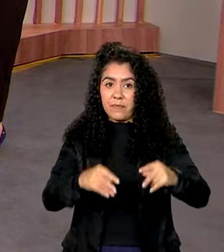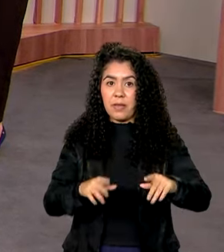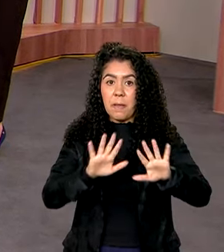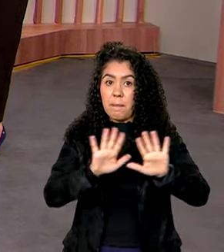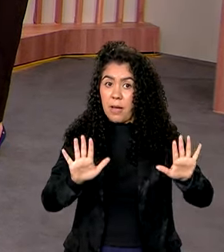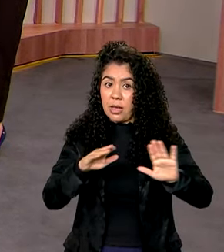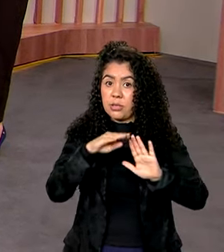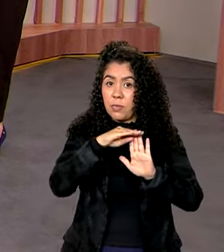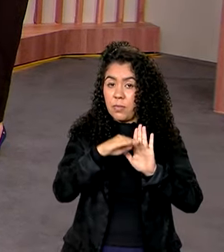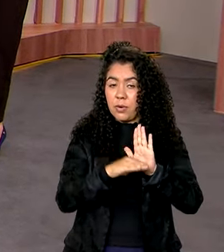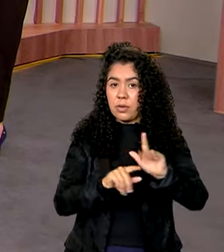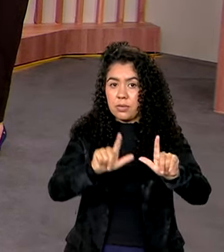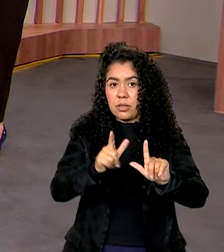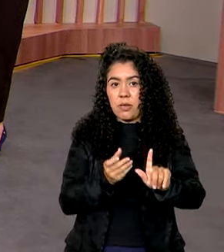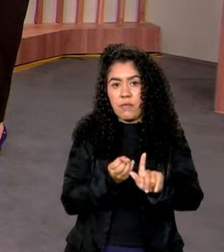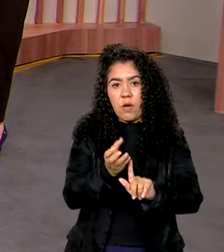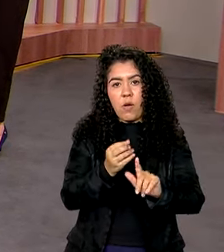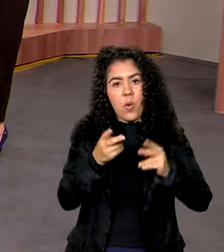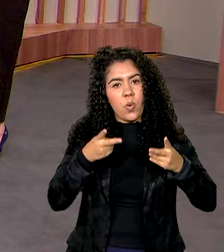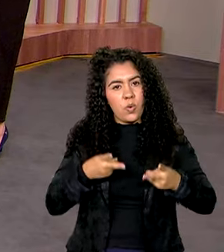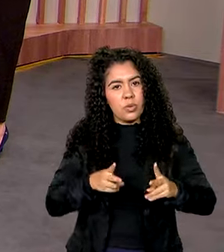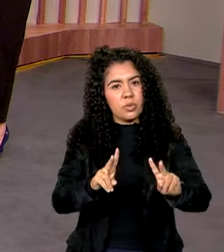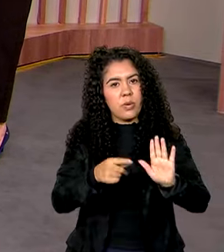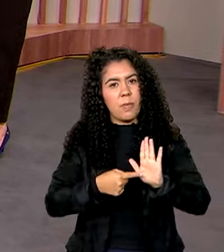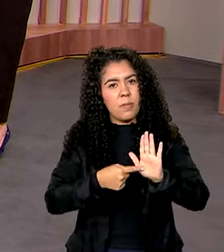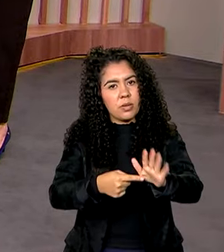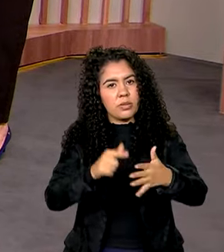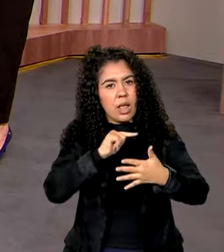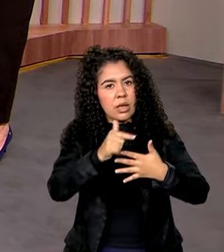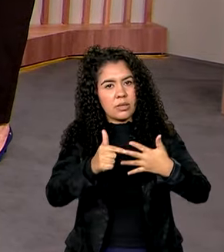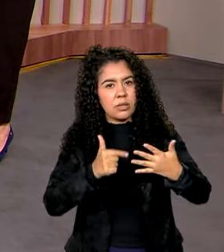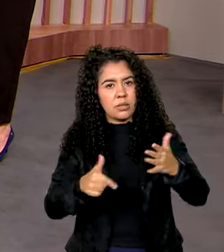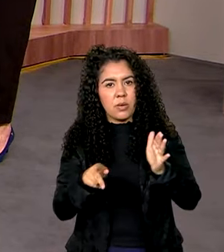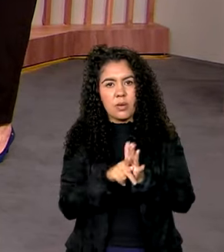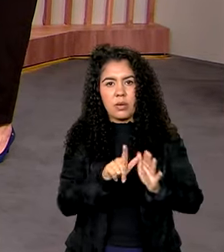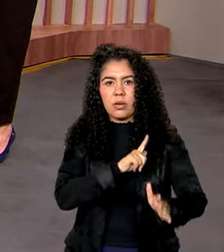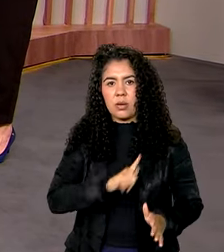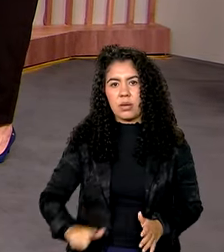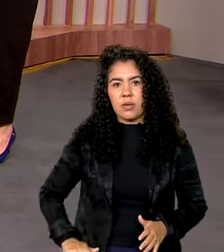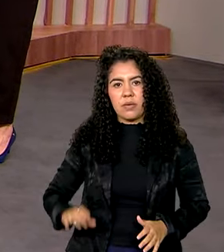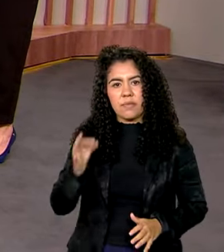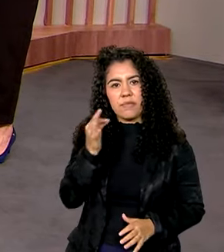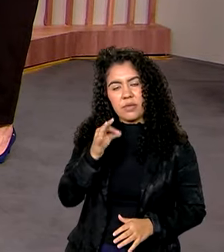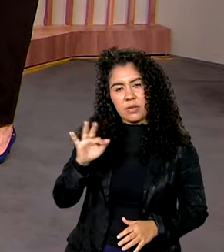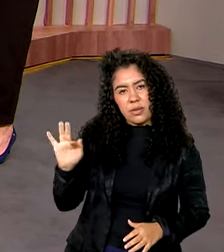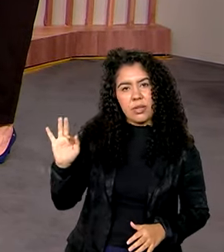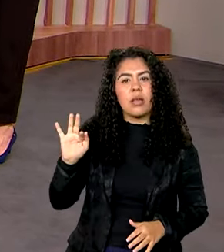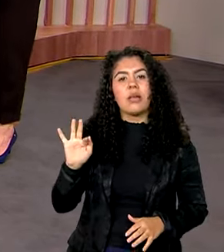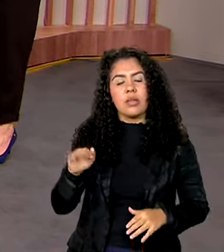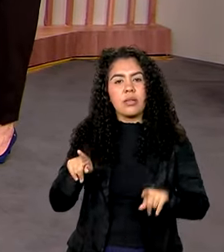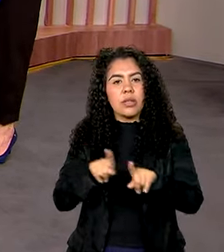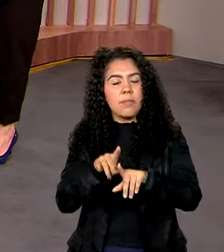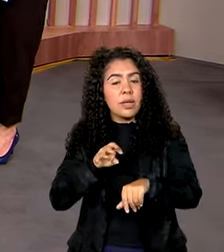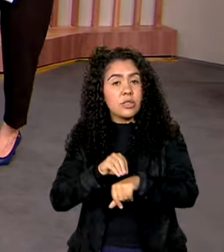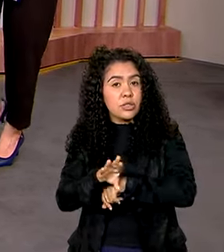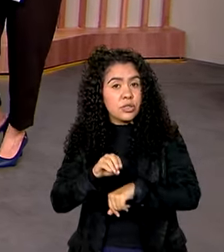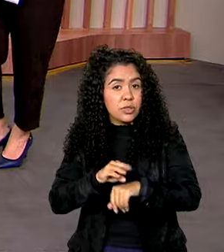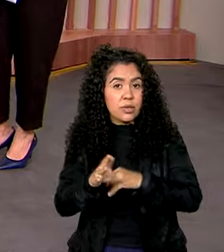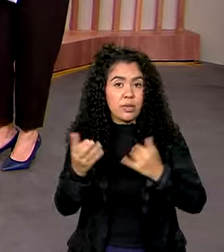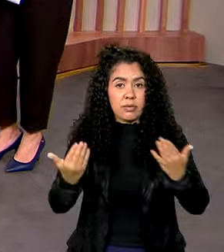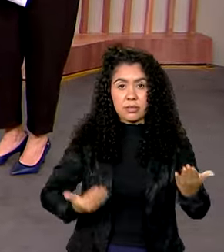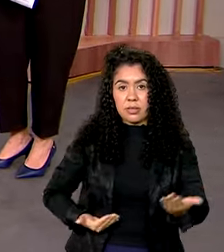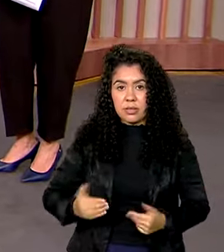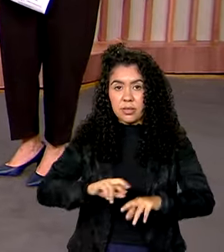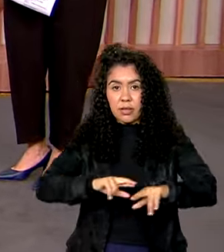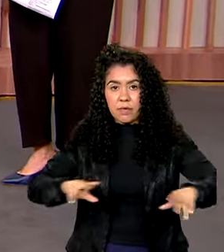o canal GOV segue com a programação, mostrando todas as ações do governo federal com eventos ao vivo, dicas e serviços para você, cidadão.